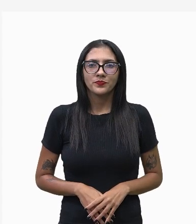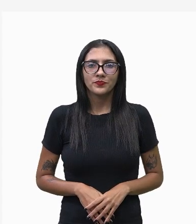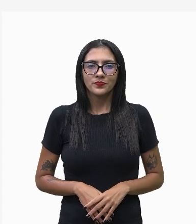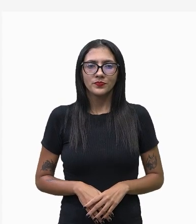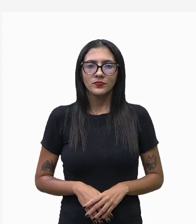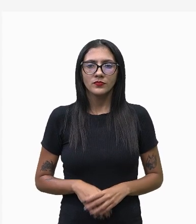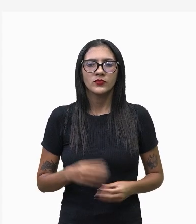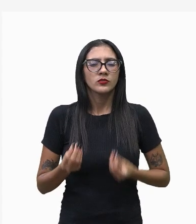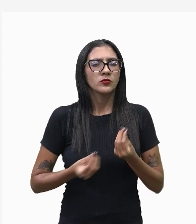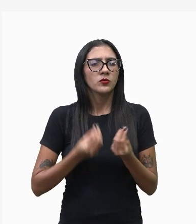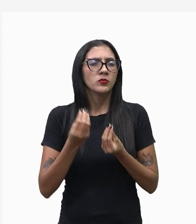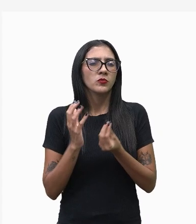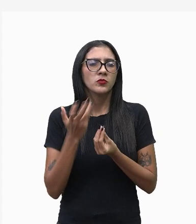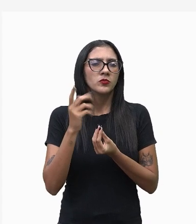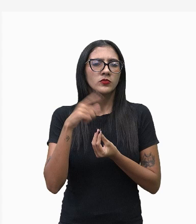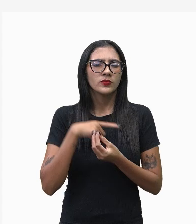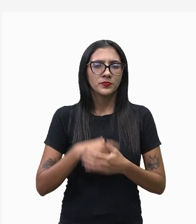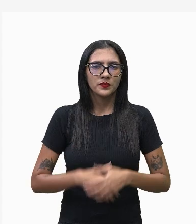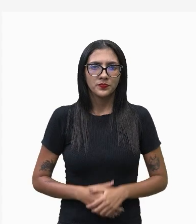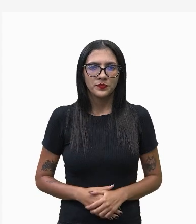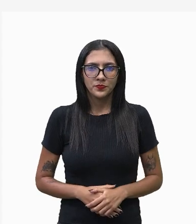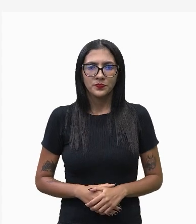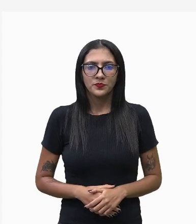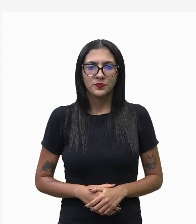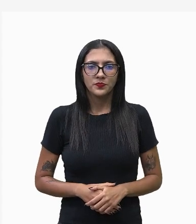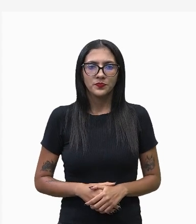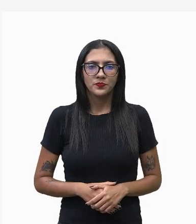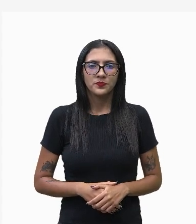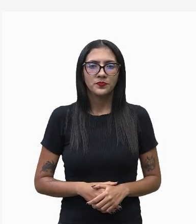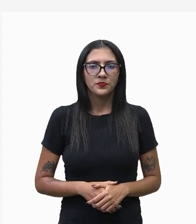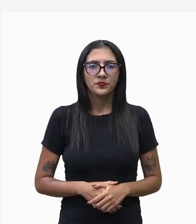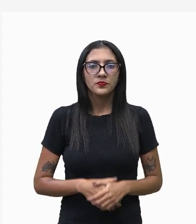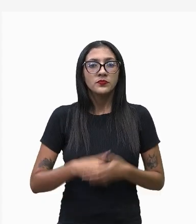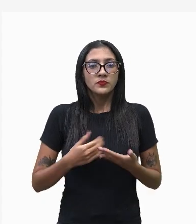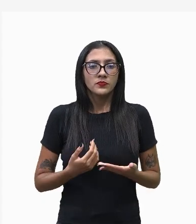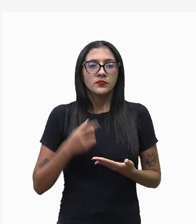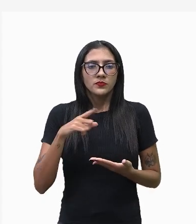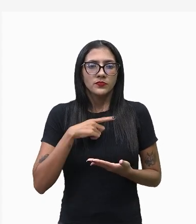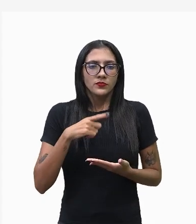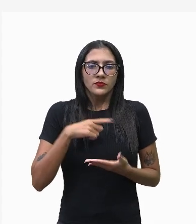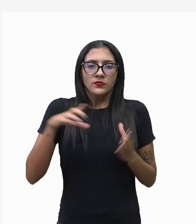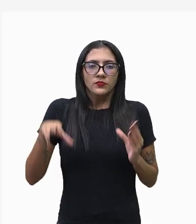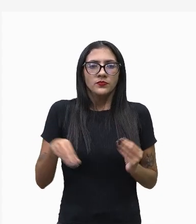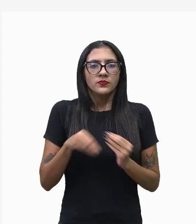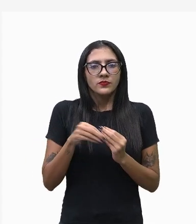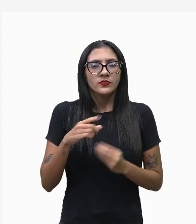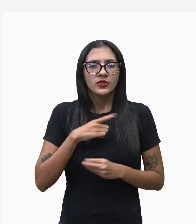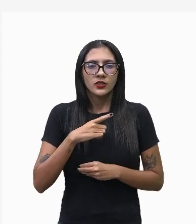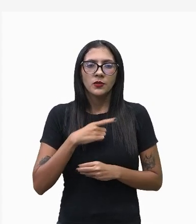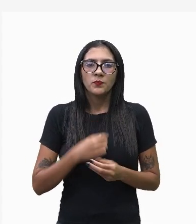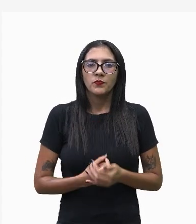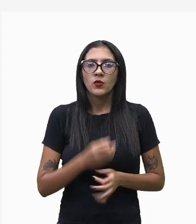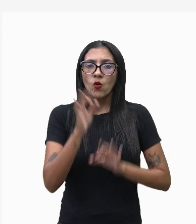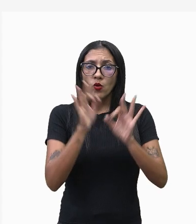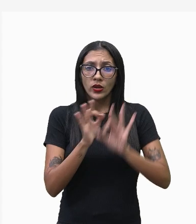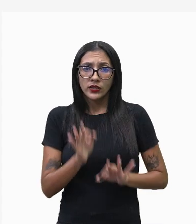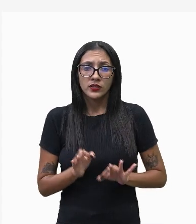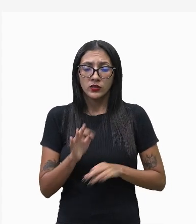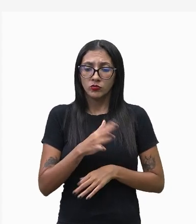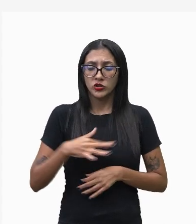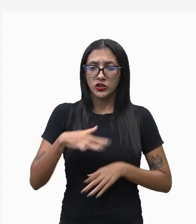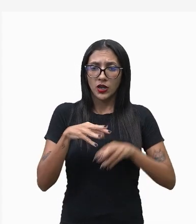corredores ecológicos? Então, a implementação desses corredores ecológicos envolve planejamento